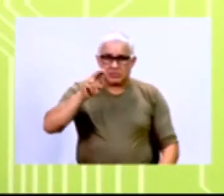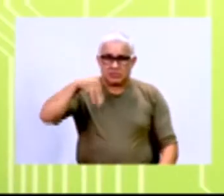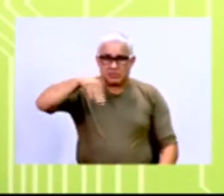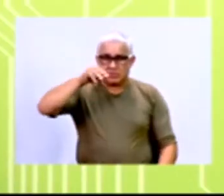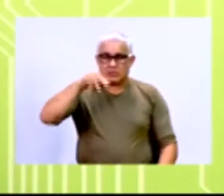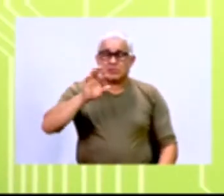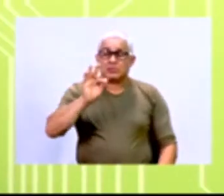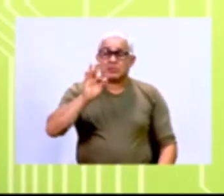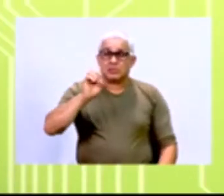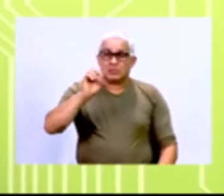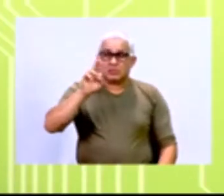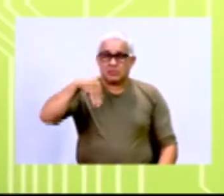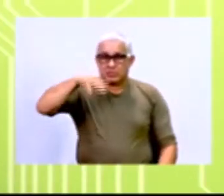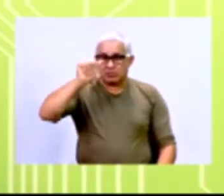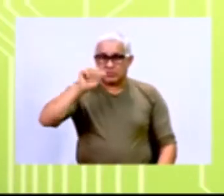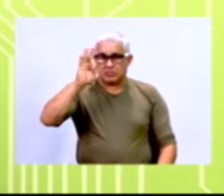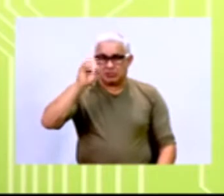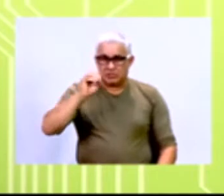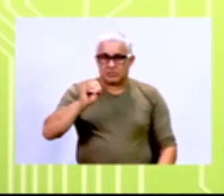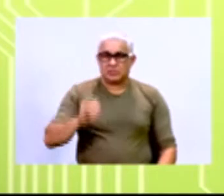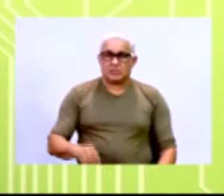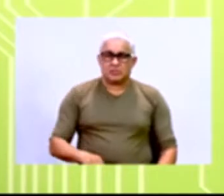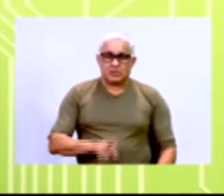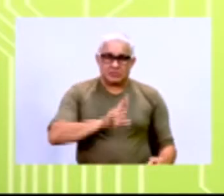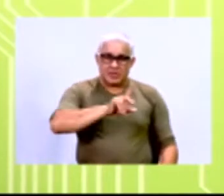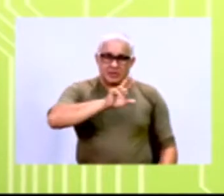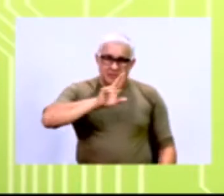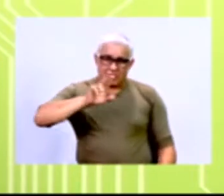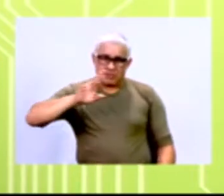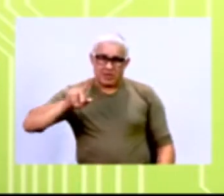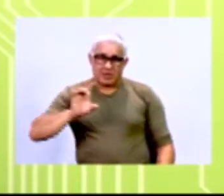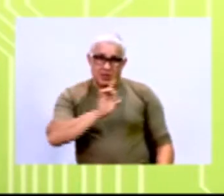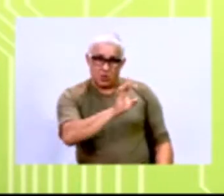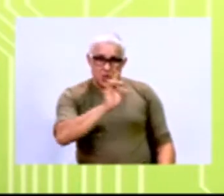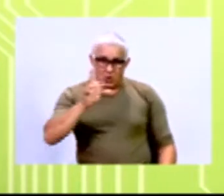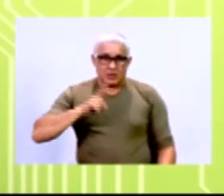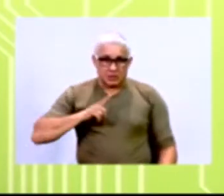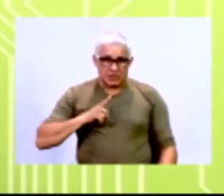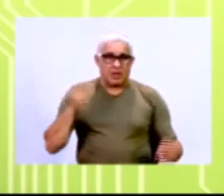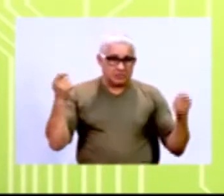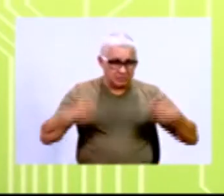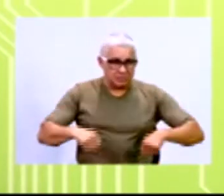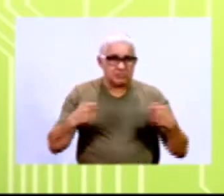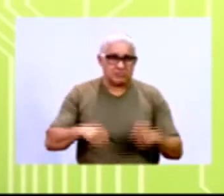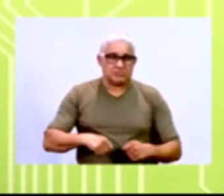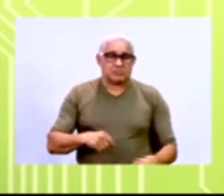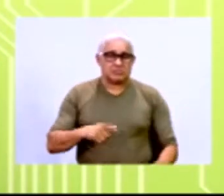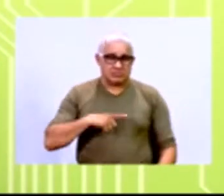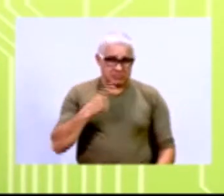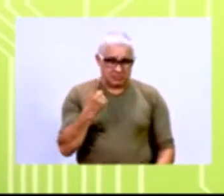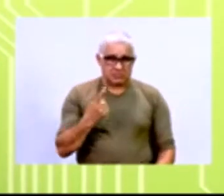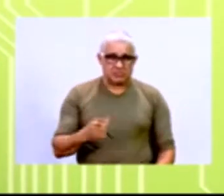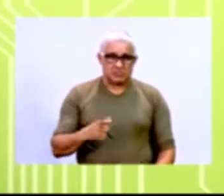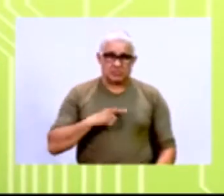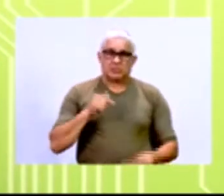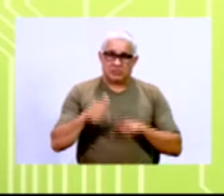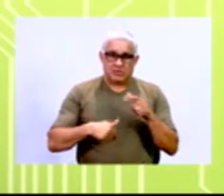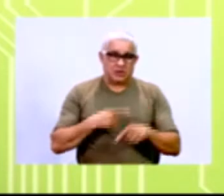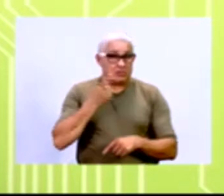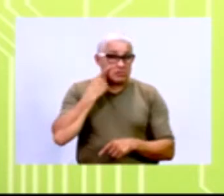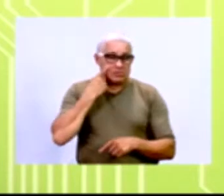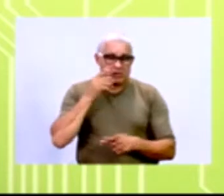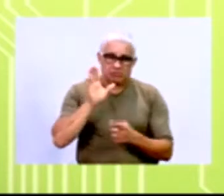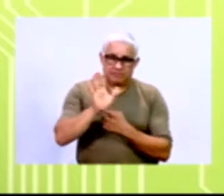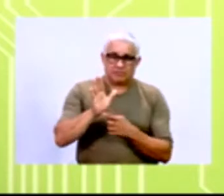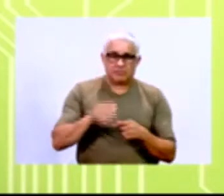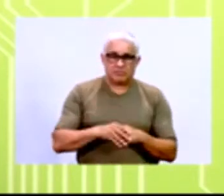gente vai ver agora vários formatos e para cada necessidade existe um formato. Nós vamos trabalhar aqui, nós vamos visualizar agora